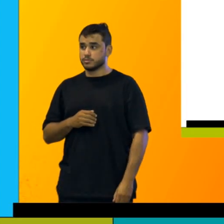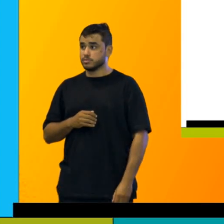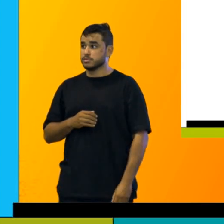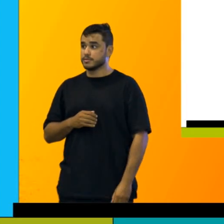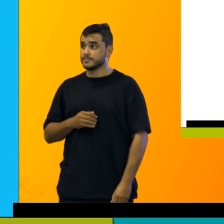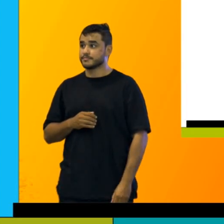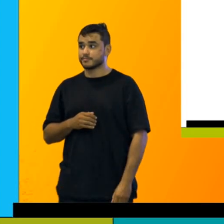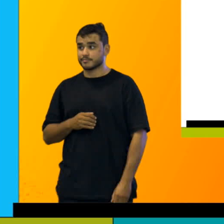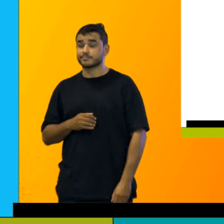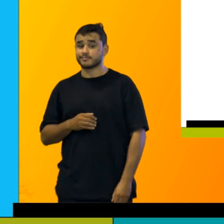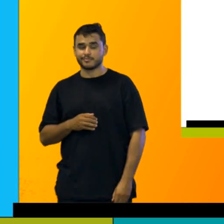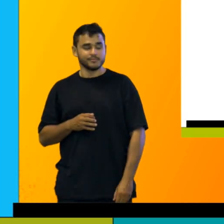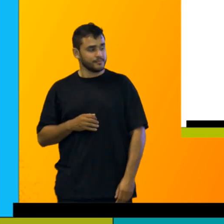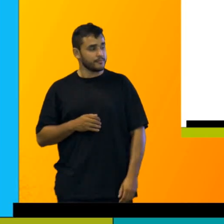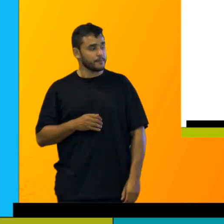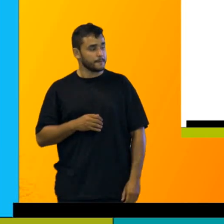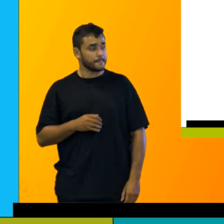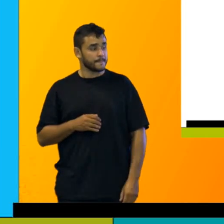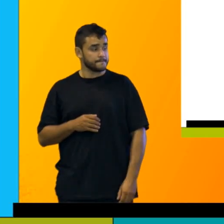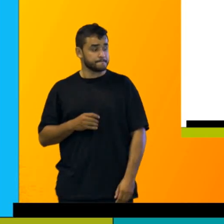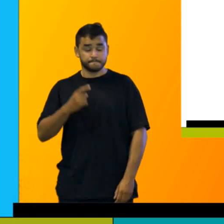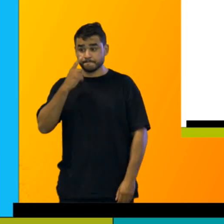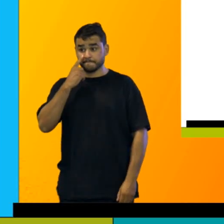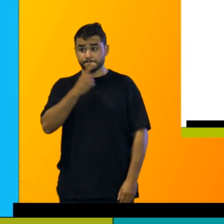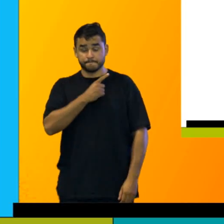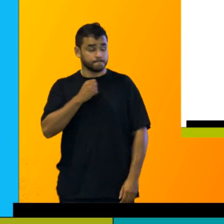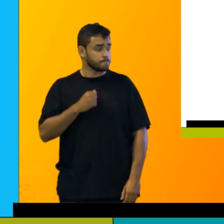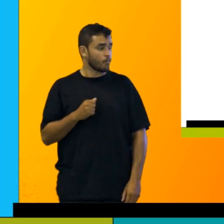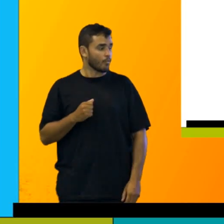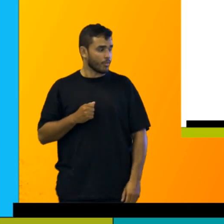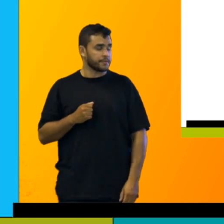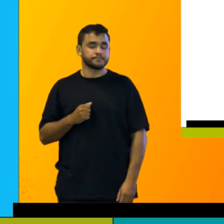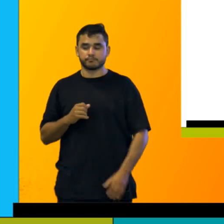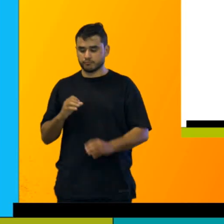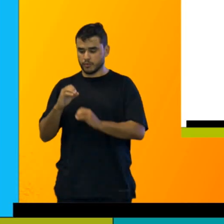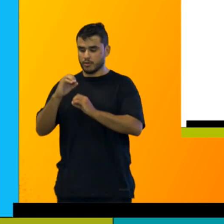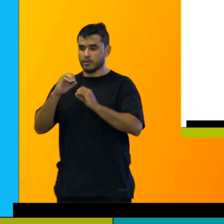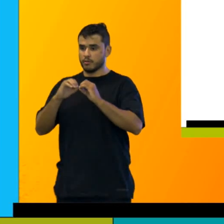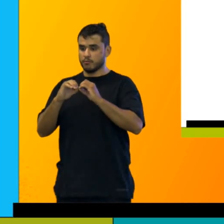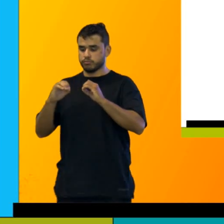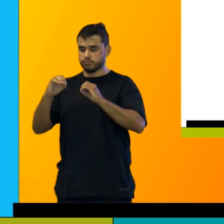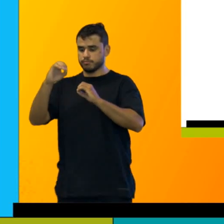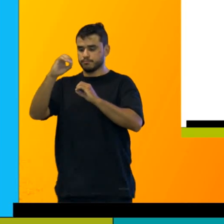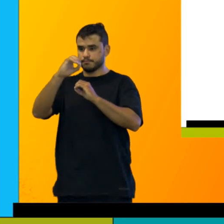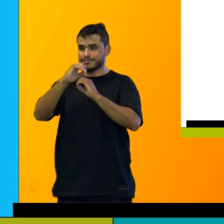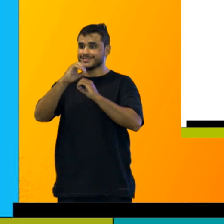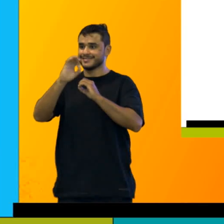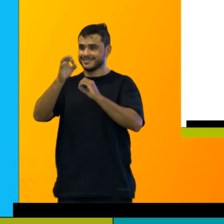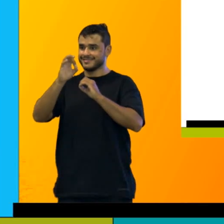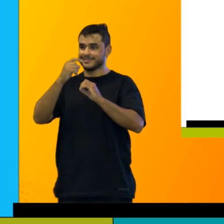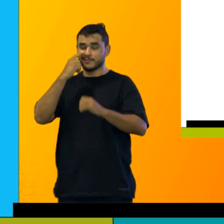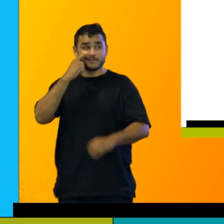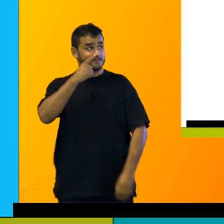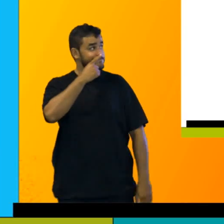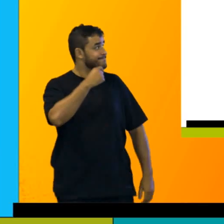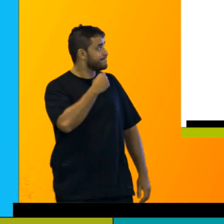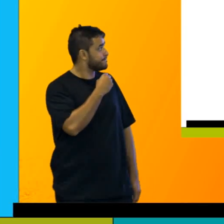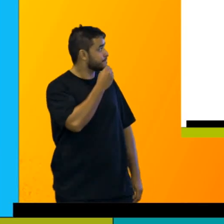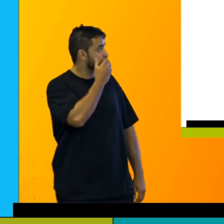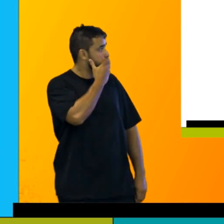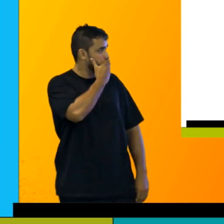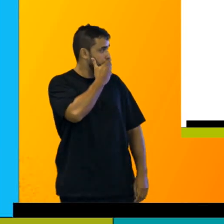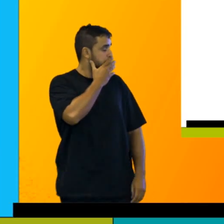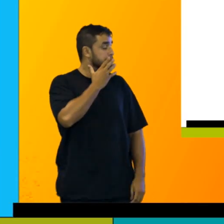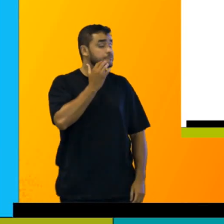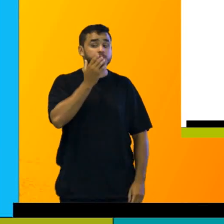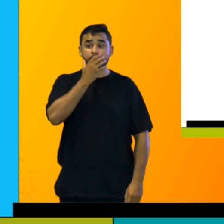aí, ó. Será? Unindo-se os centros dos círculos, tem-se um triângulo aqui lá. Não, já é a minha solução aí, ó. Pronto, vamos lá para a solução. Eu tenho que